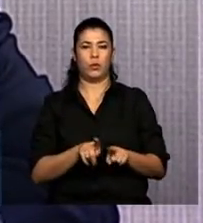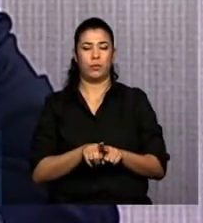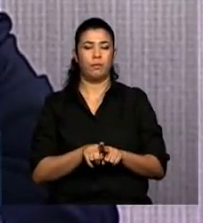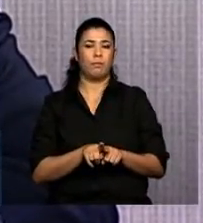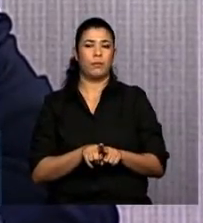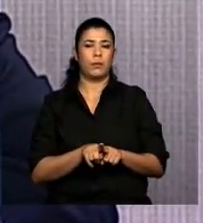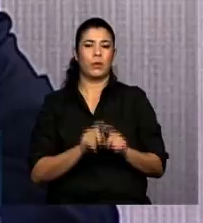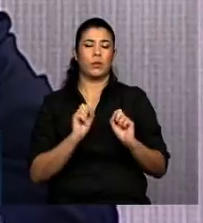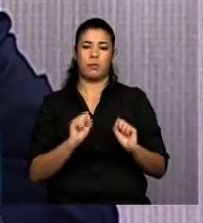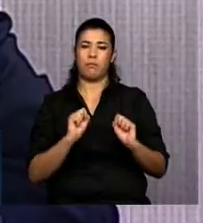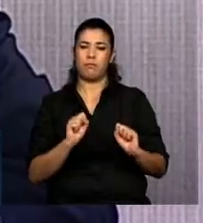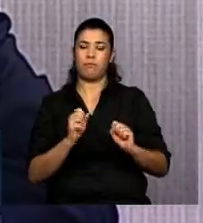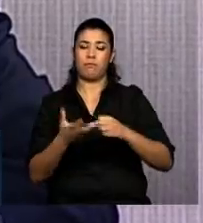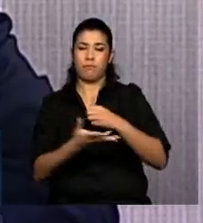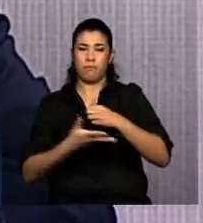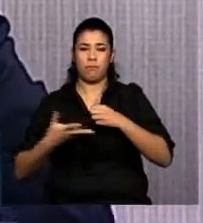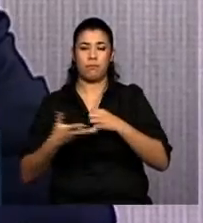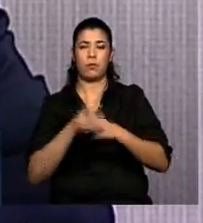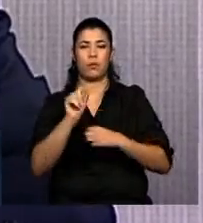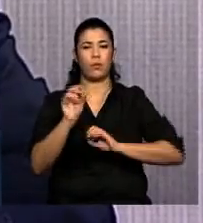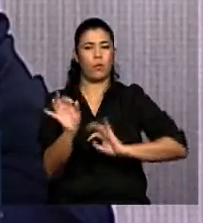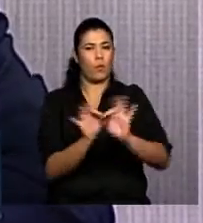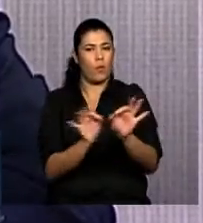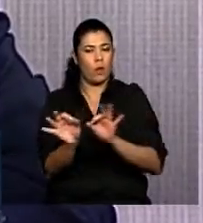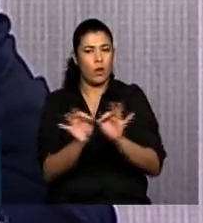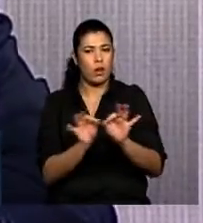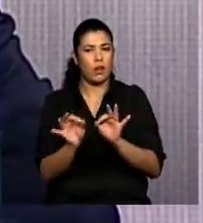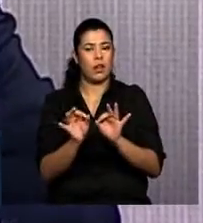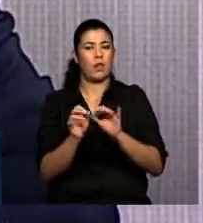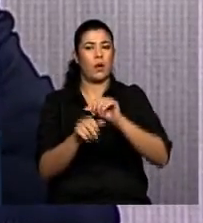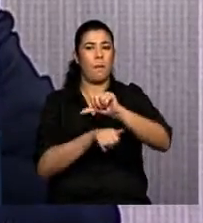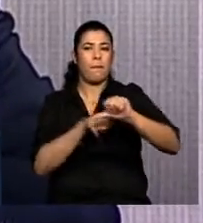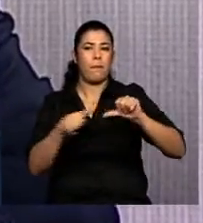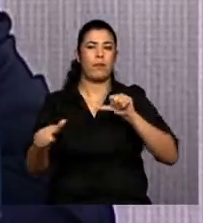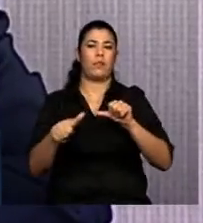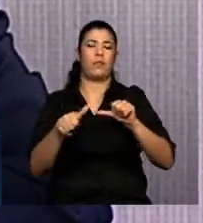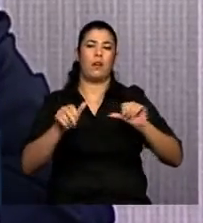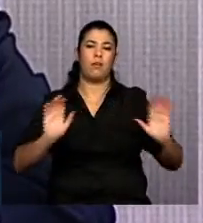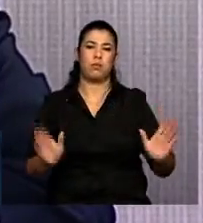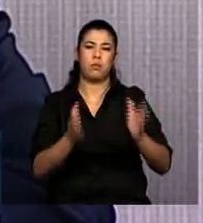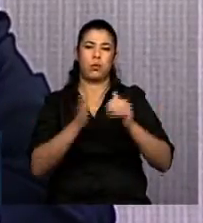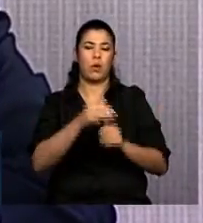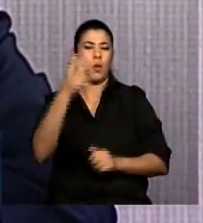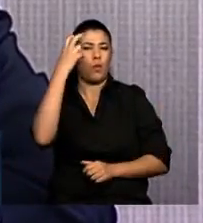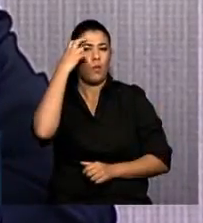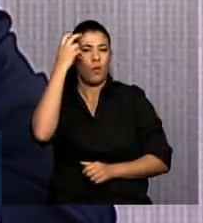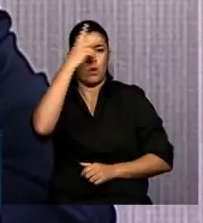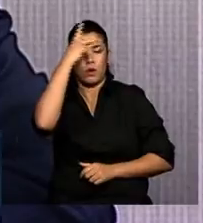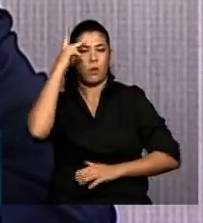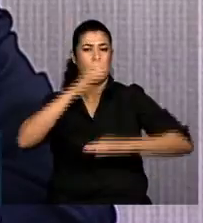Para isso, é fundamental organizar a rede, mudar a cultura dos trabalhadores da saúde,